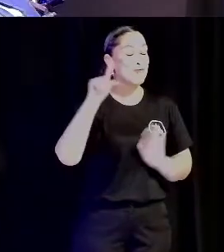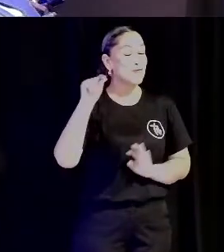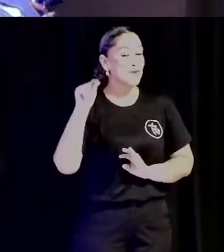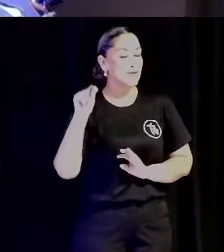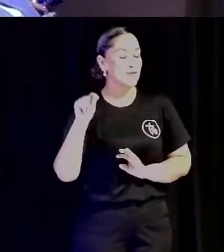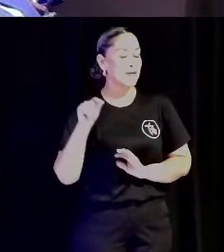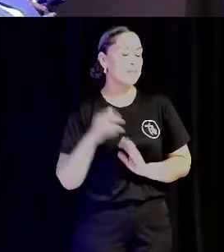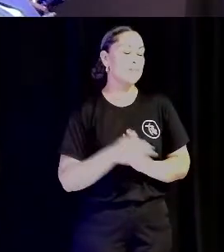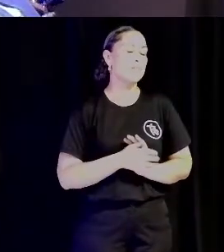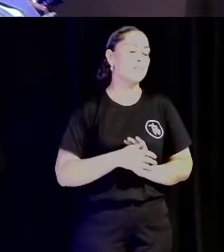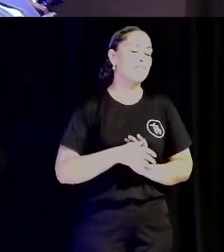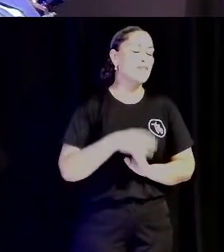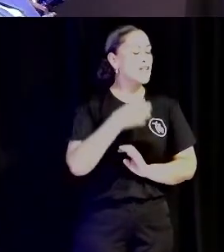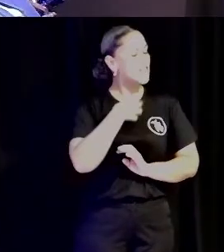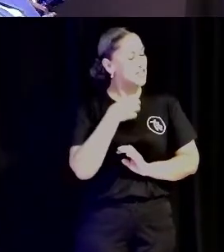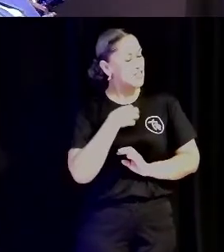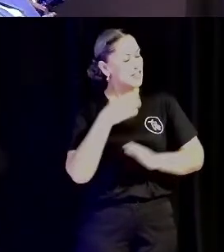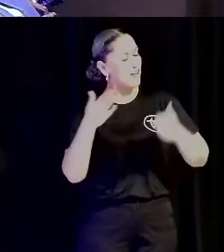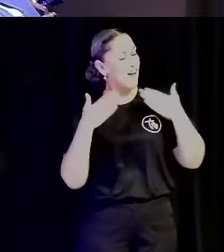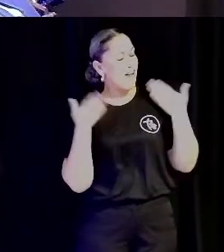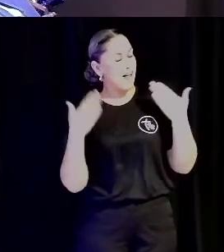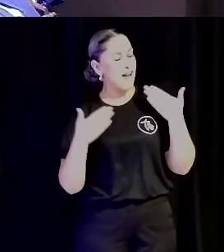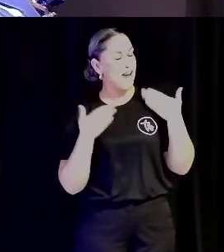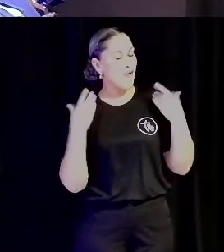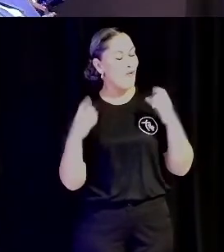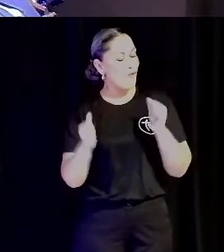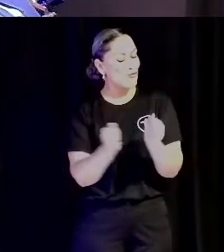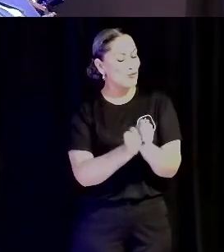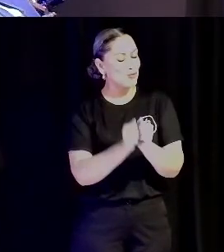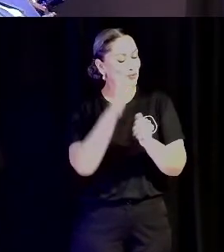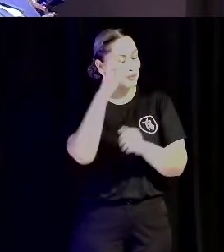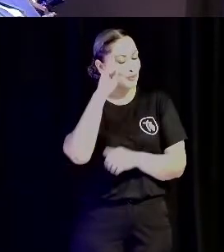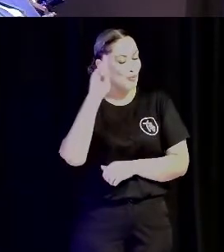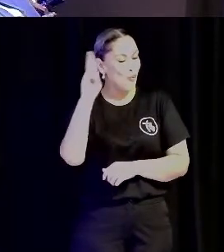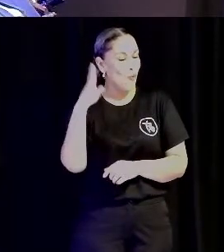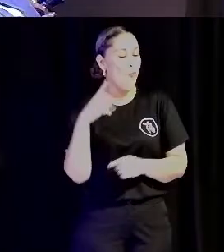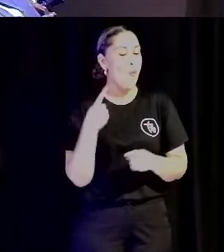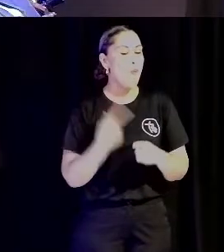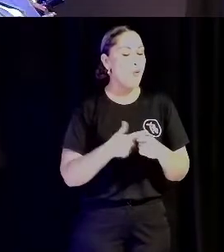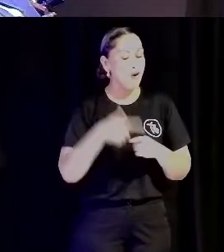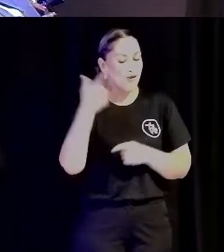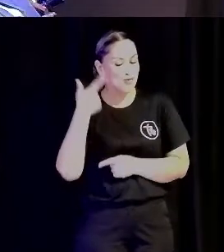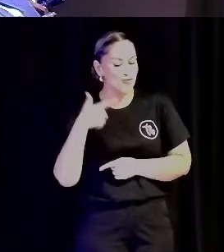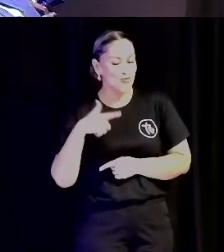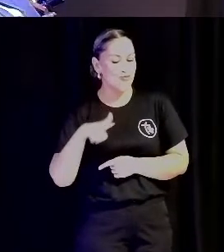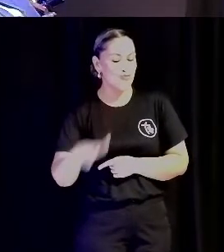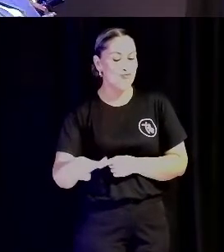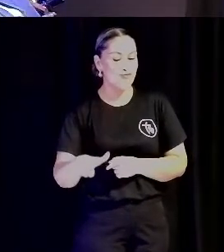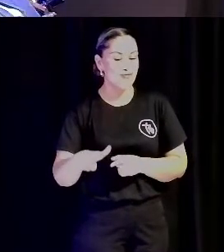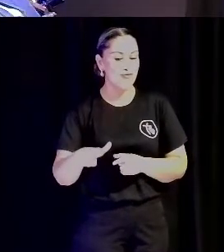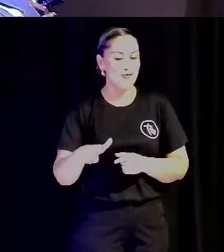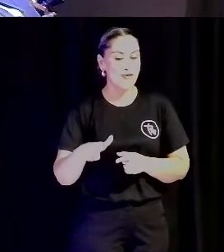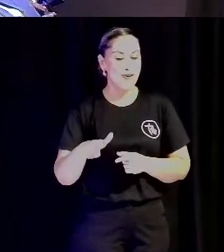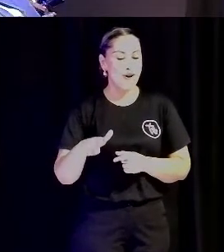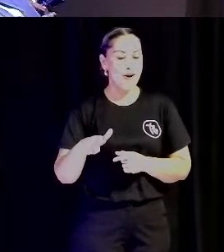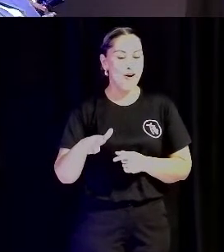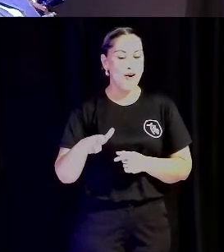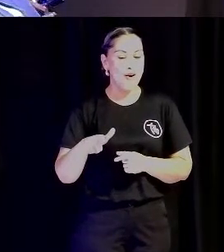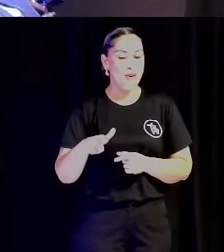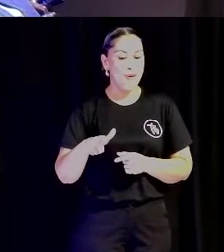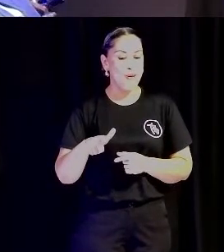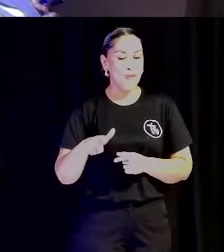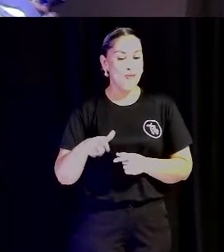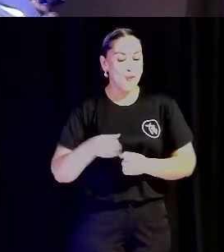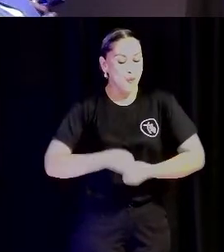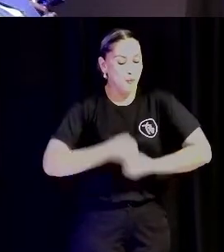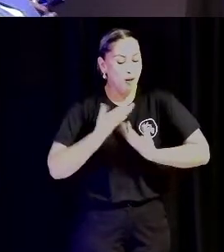alegre no Senhor, porque agora, mais uma vez, renasceu o cuidado que vocês